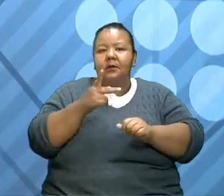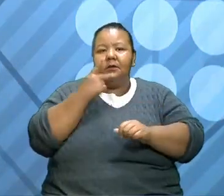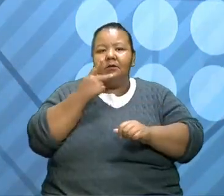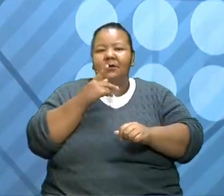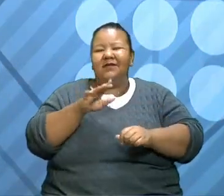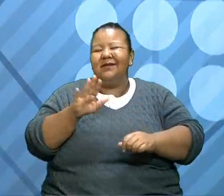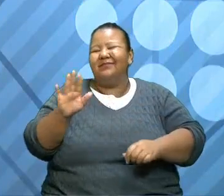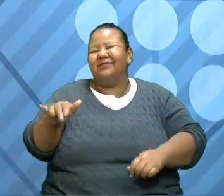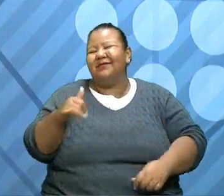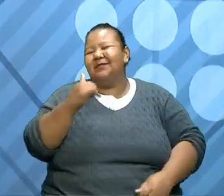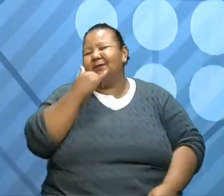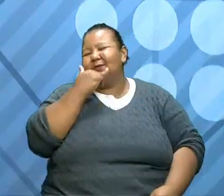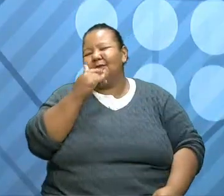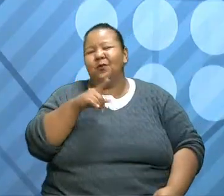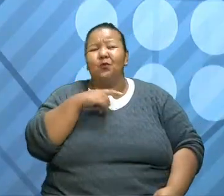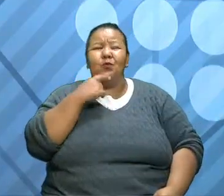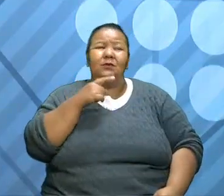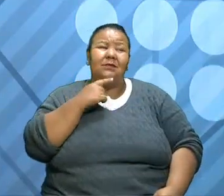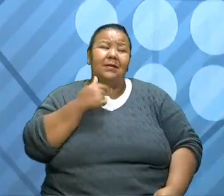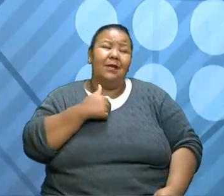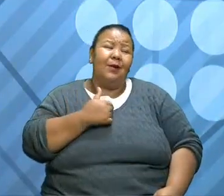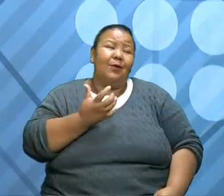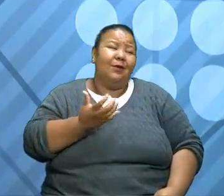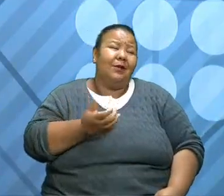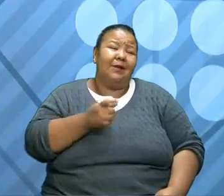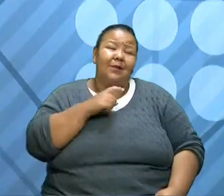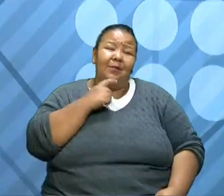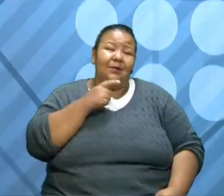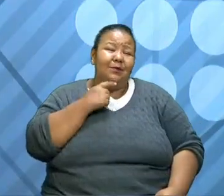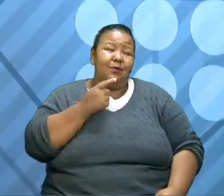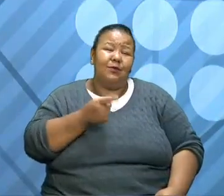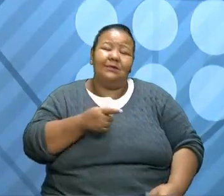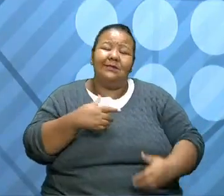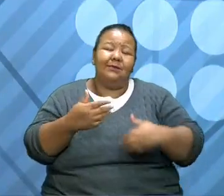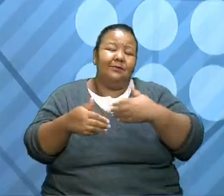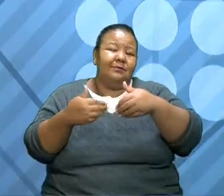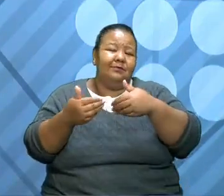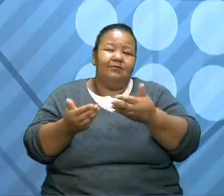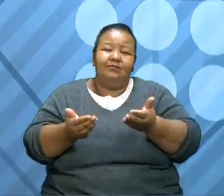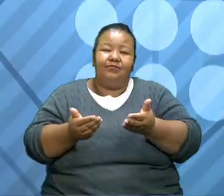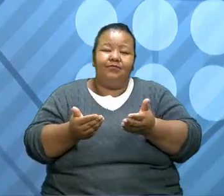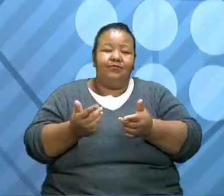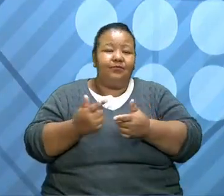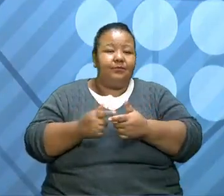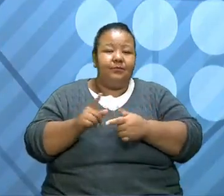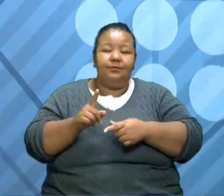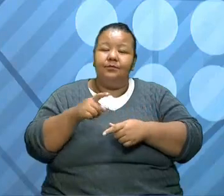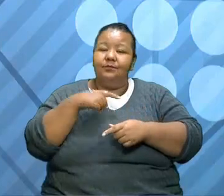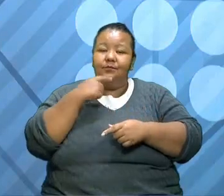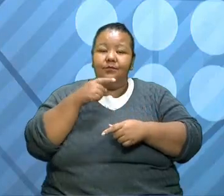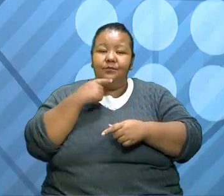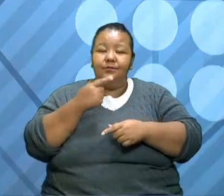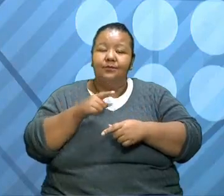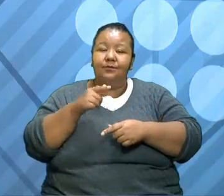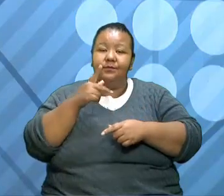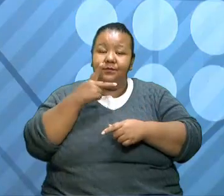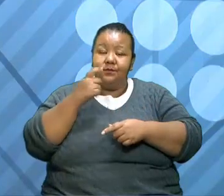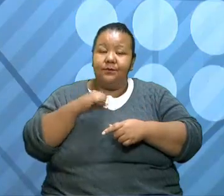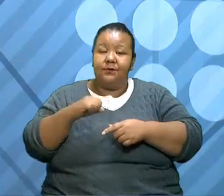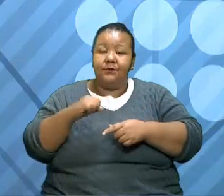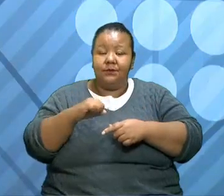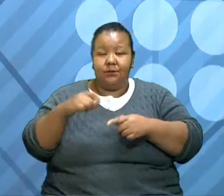não consegui fazer, eu bem que eu queria, mas eu não estou conseguindo desenvolver, porque ele não está conseguindo alcançar o potencial